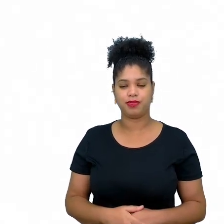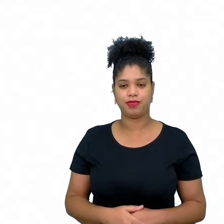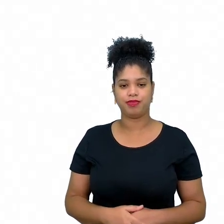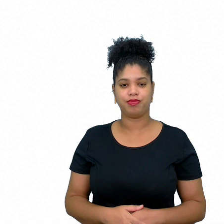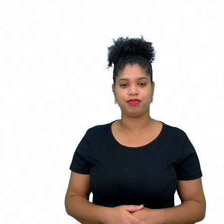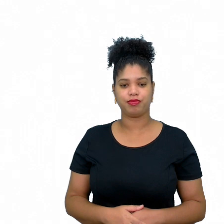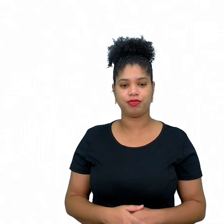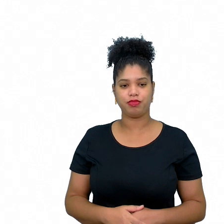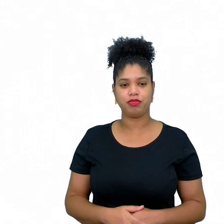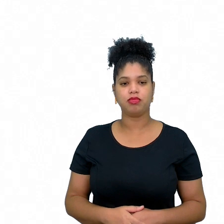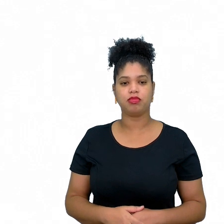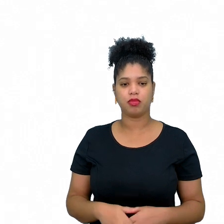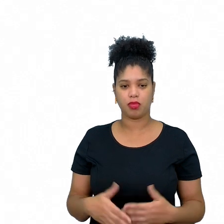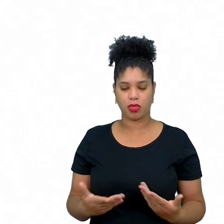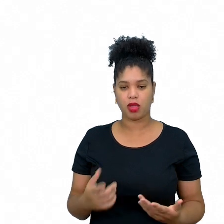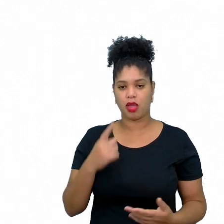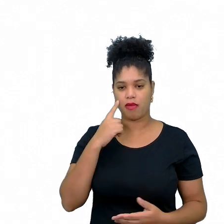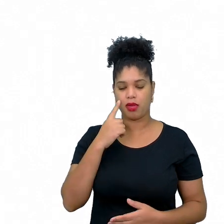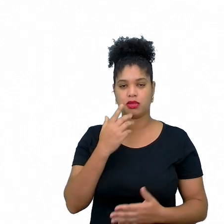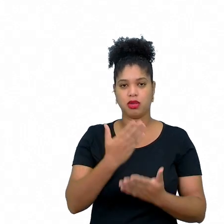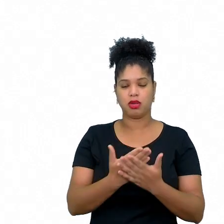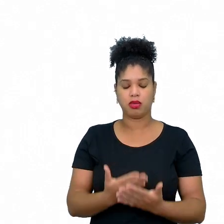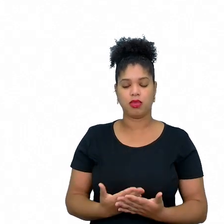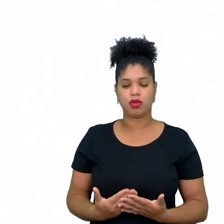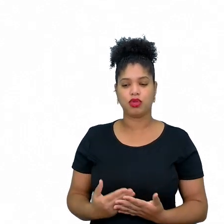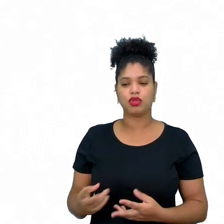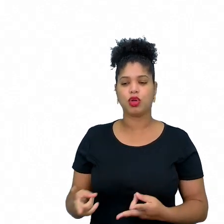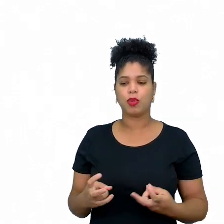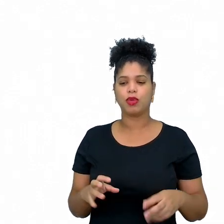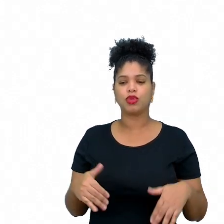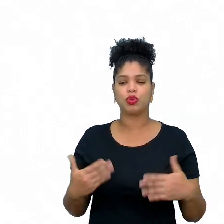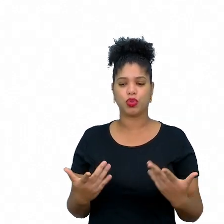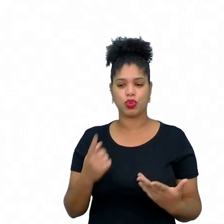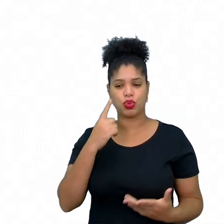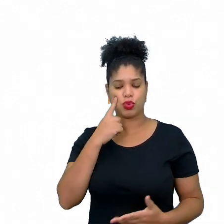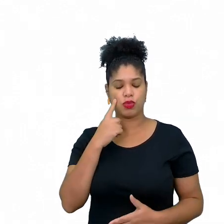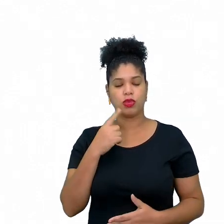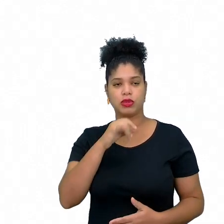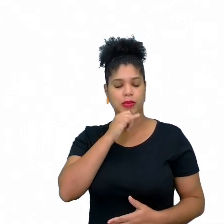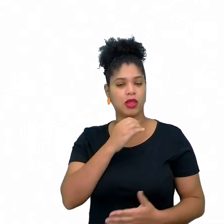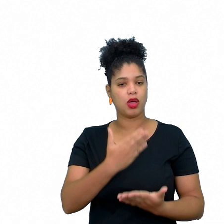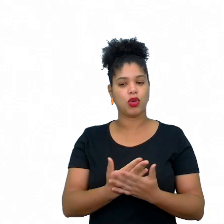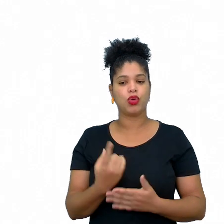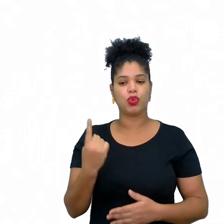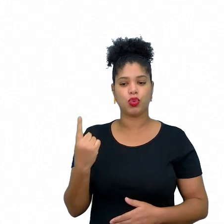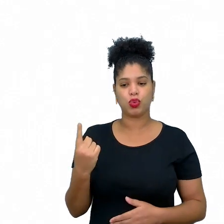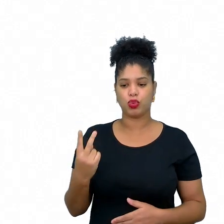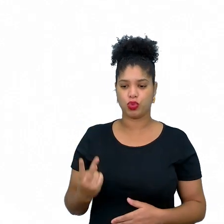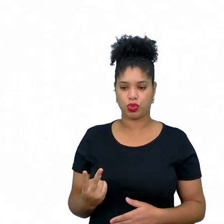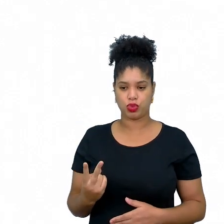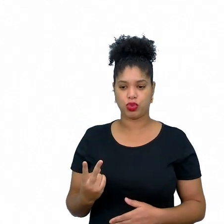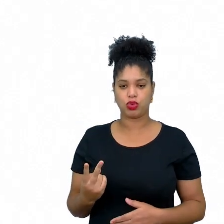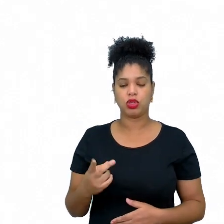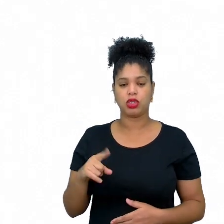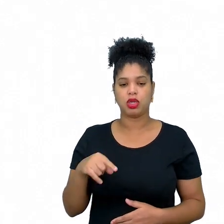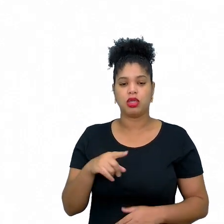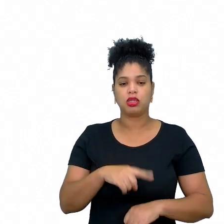Bom, o panorama dessas aulas. Quais são os panoramas dessas aulas? Então, na aula 1 e 2, que nós temos 90 minutos na